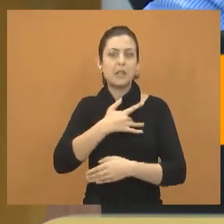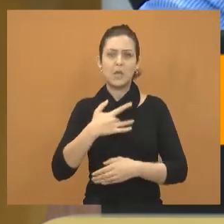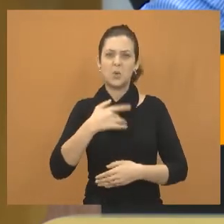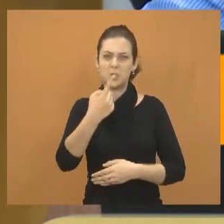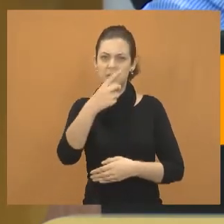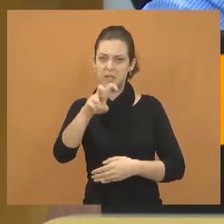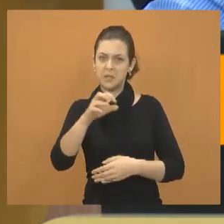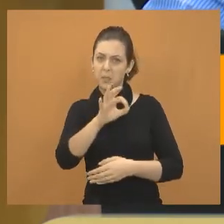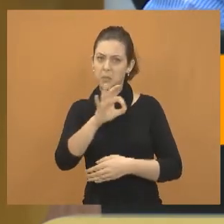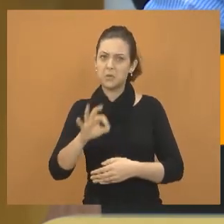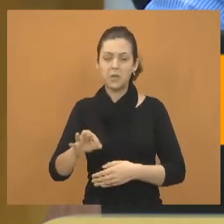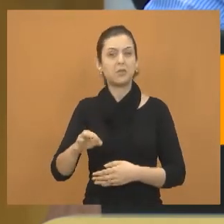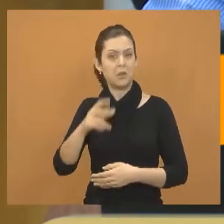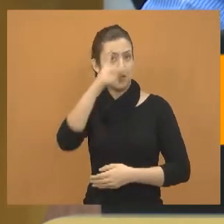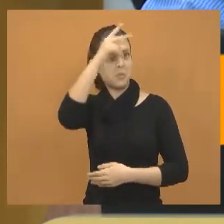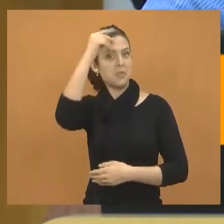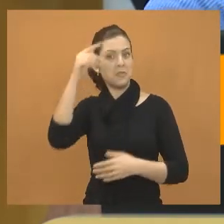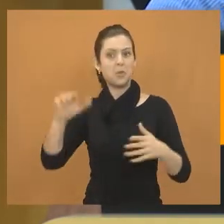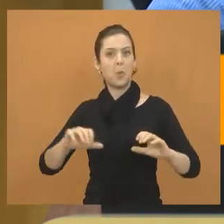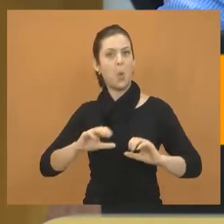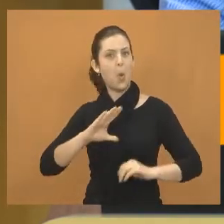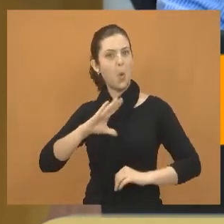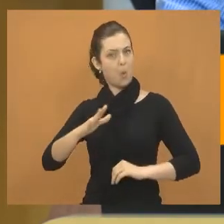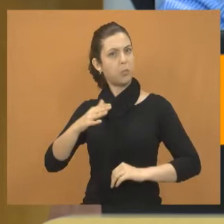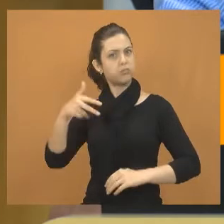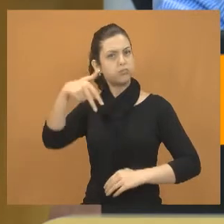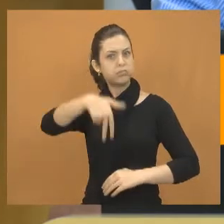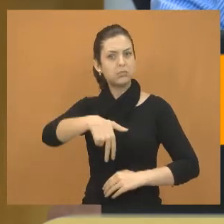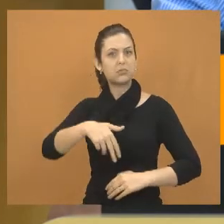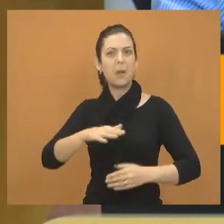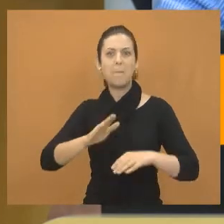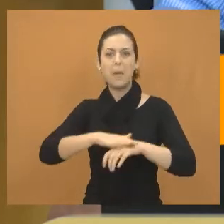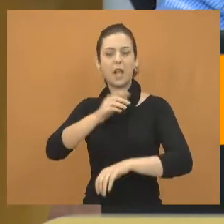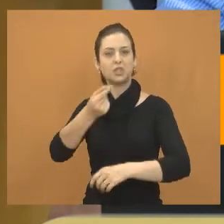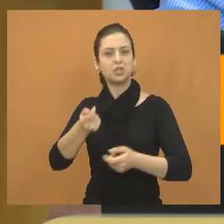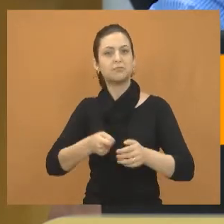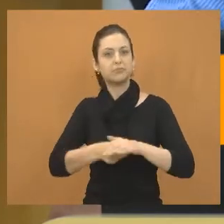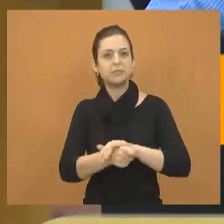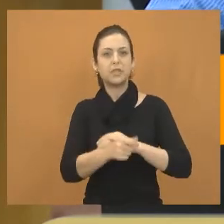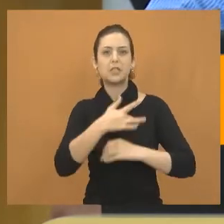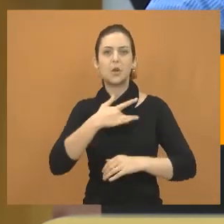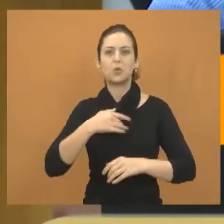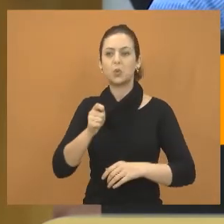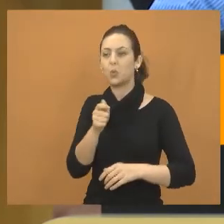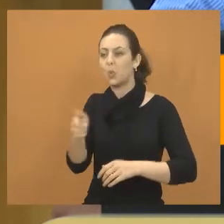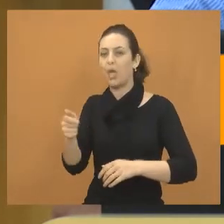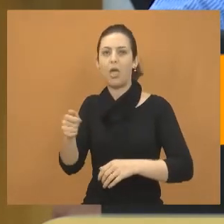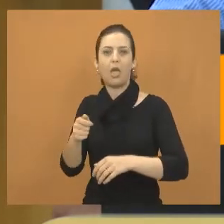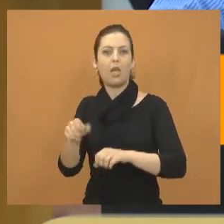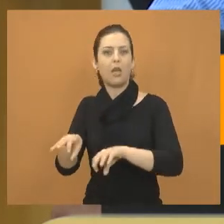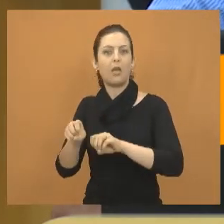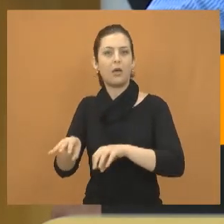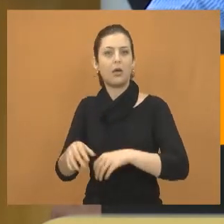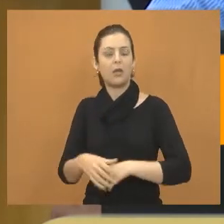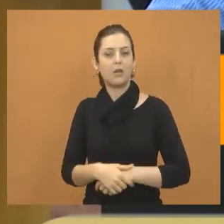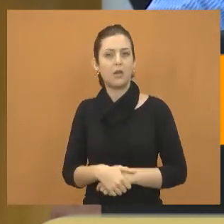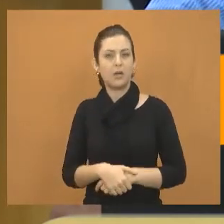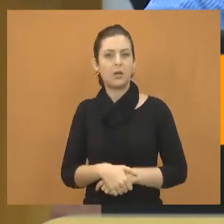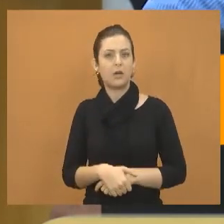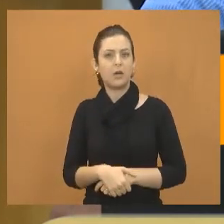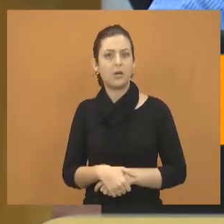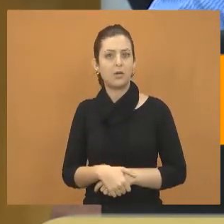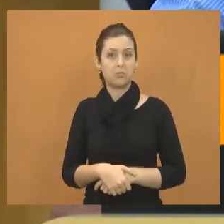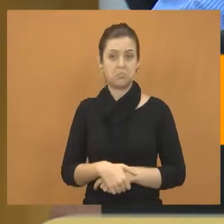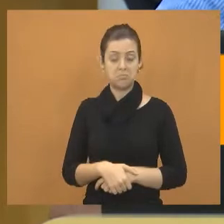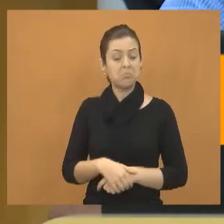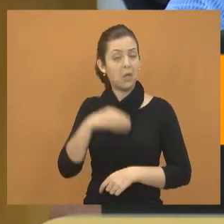vendo aqui que o prefeito está sendo ousado. Ele está chegando aqui a aplicar mais dinheiro na saúde do que na educação. Quer